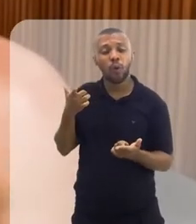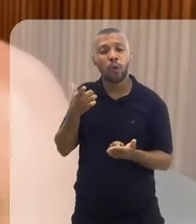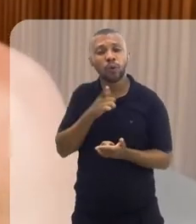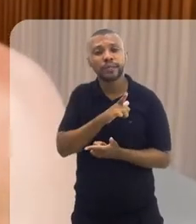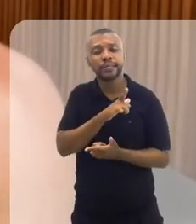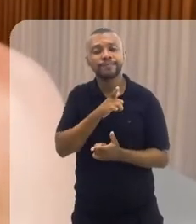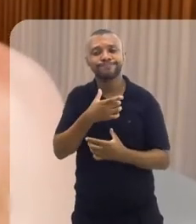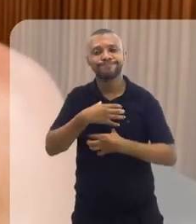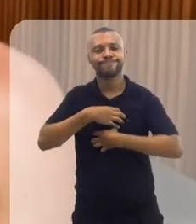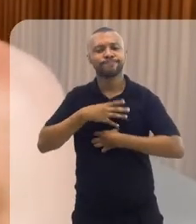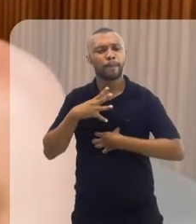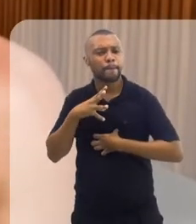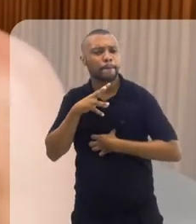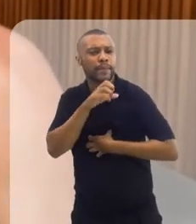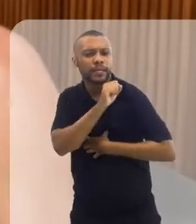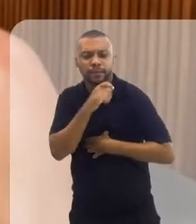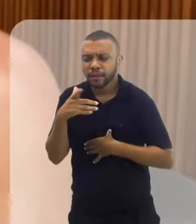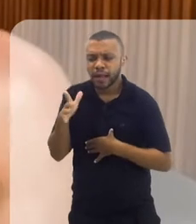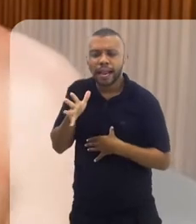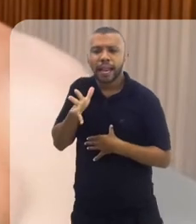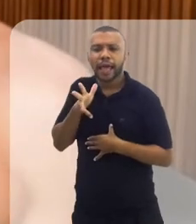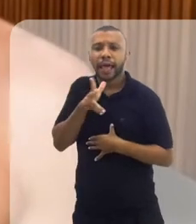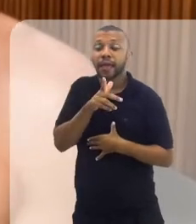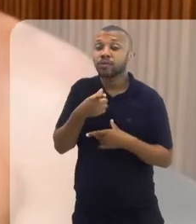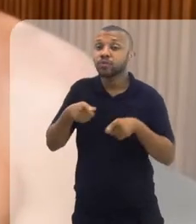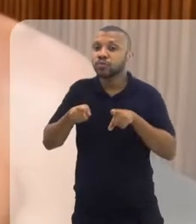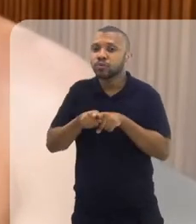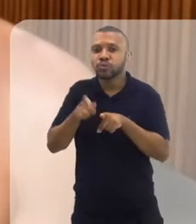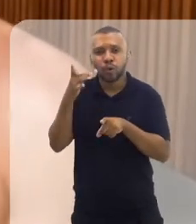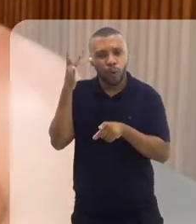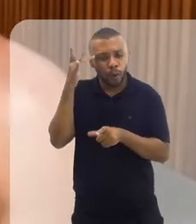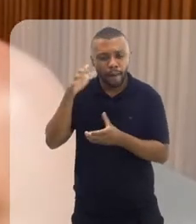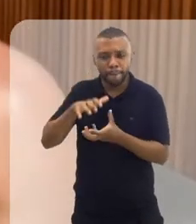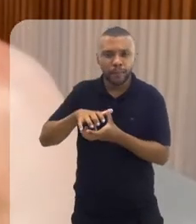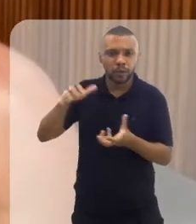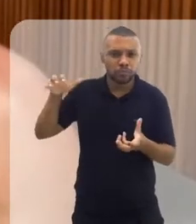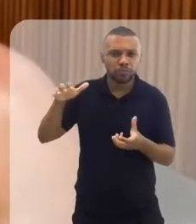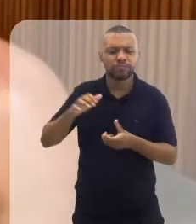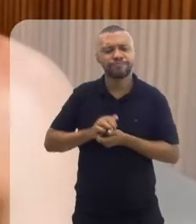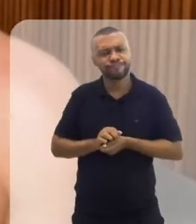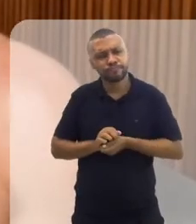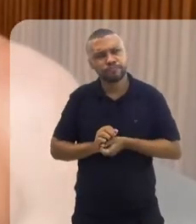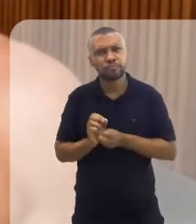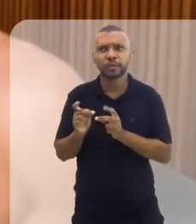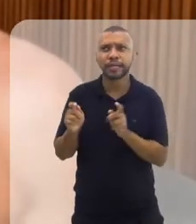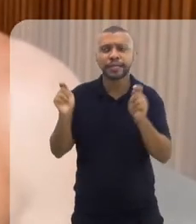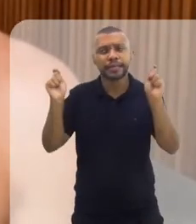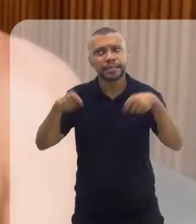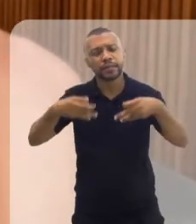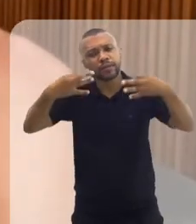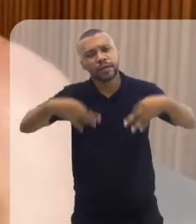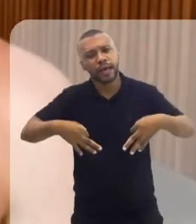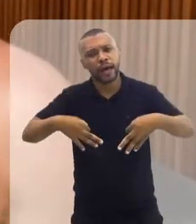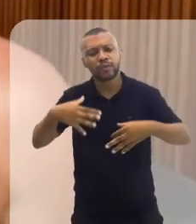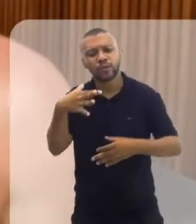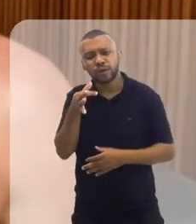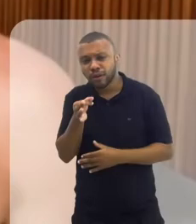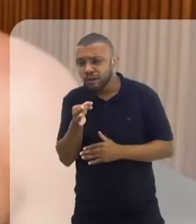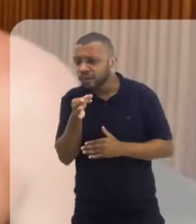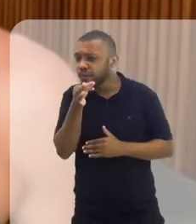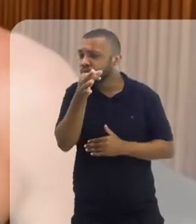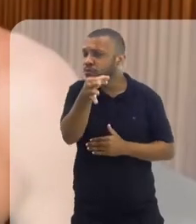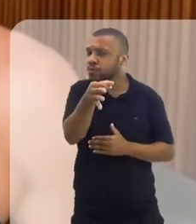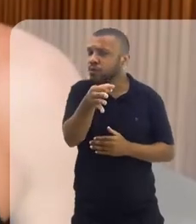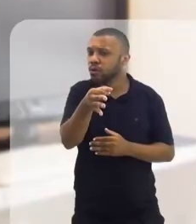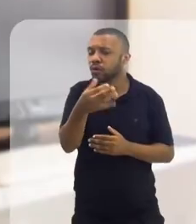lentamente com a maturidade, né? E hoje eu vejo, poxa, deu certo. E daqui para frente, quantas coisas eu ainda tenho